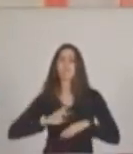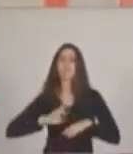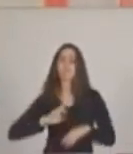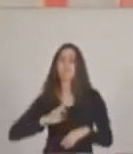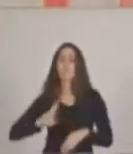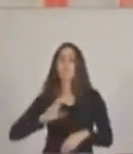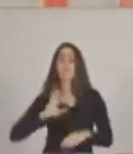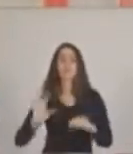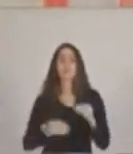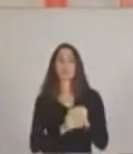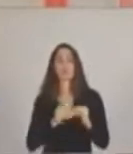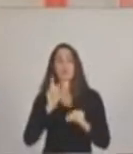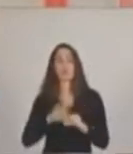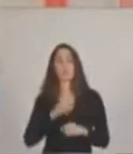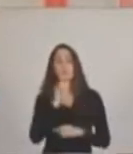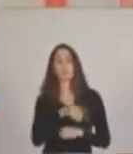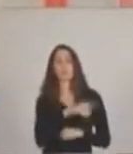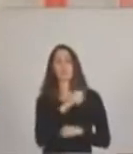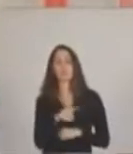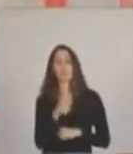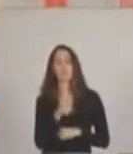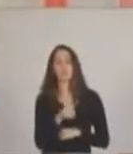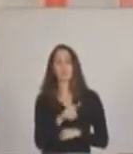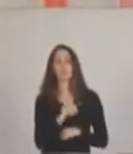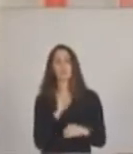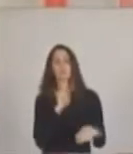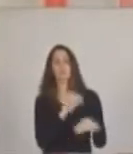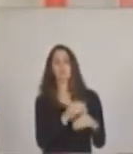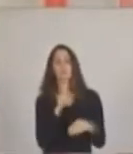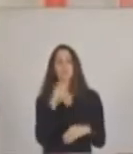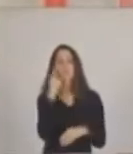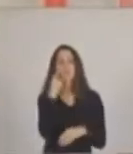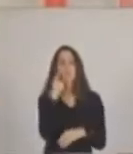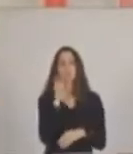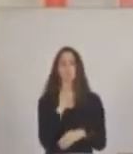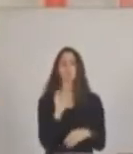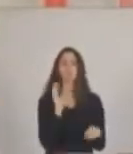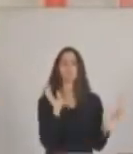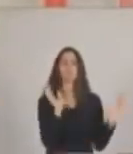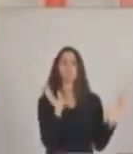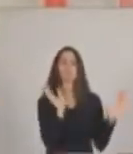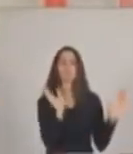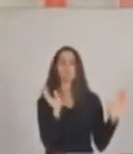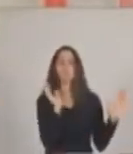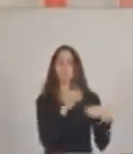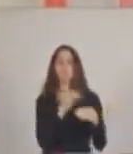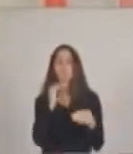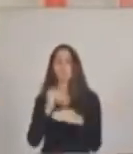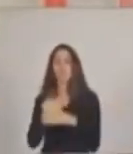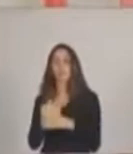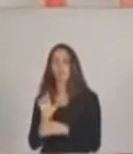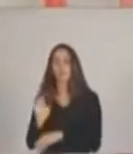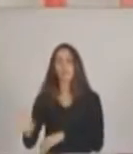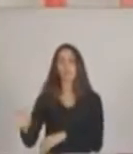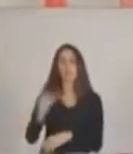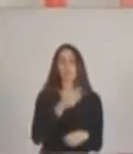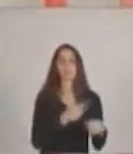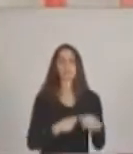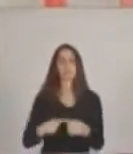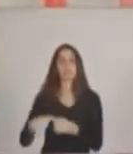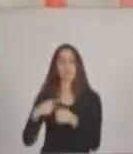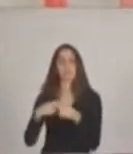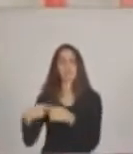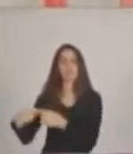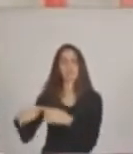é uma extinção de fato de comarca, que todo mundo já viu, e os munícipes de várias cidades do interior